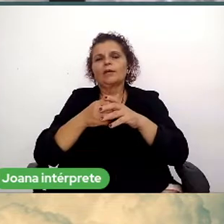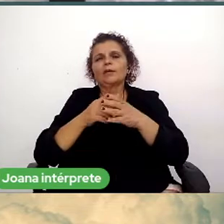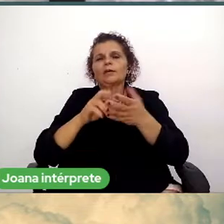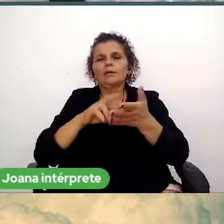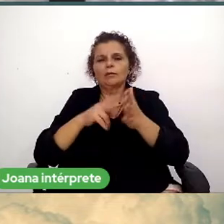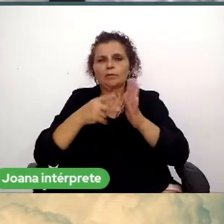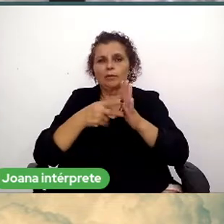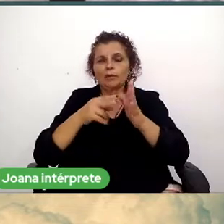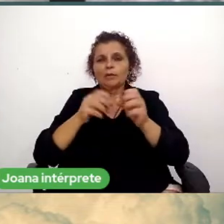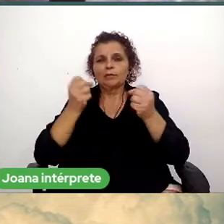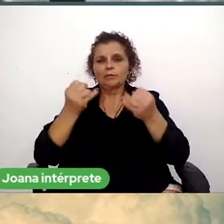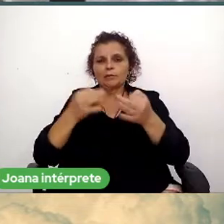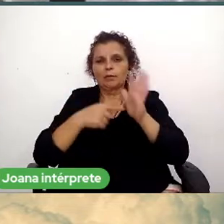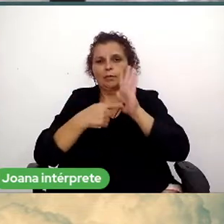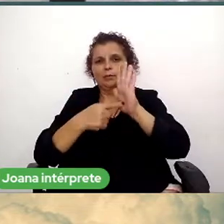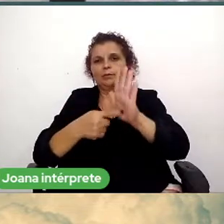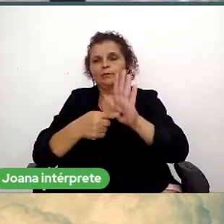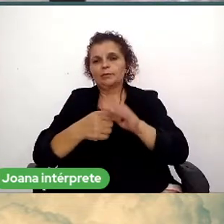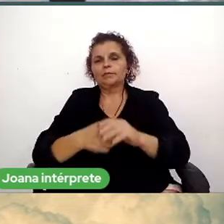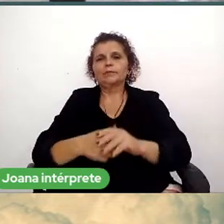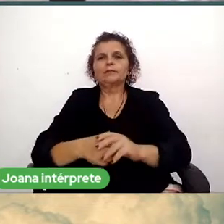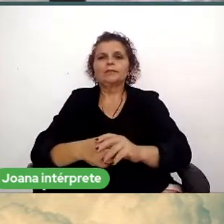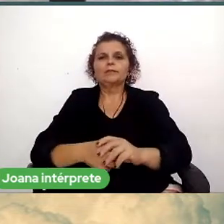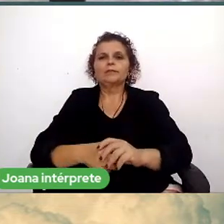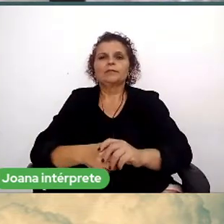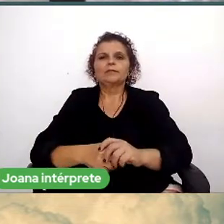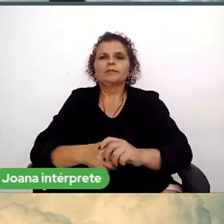para vocês.